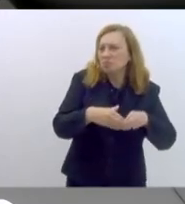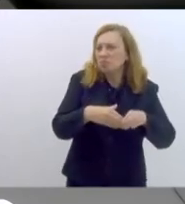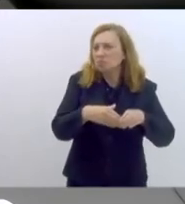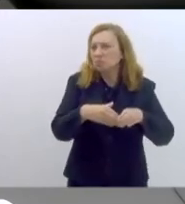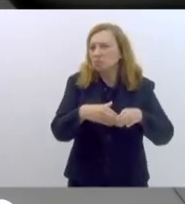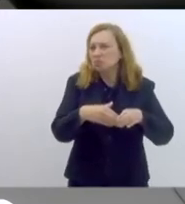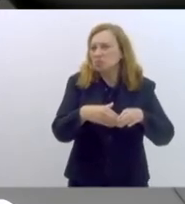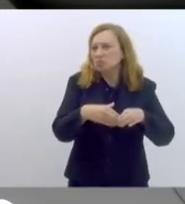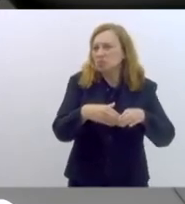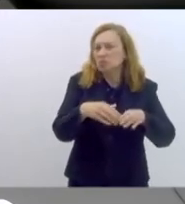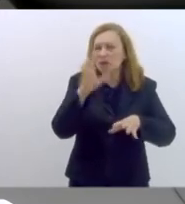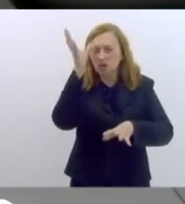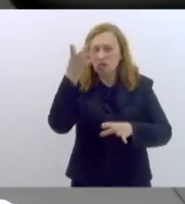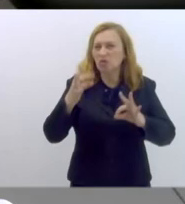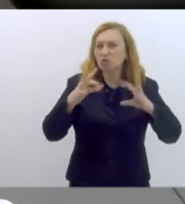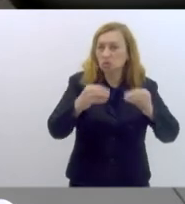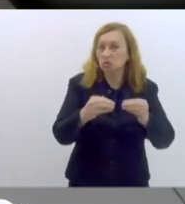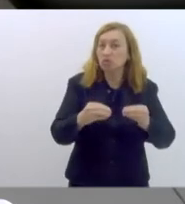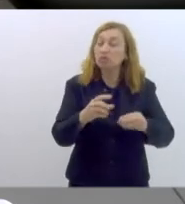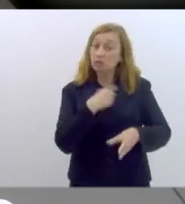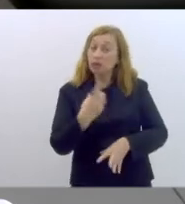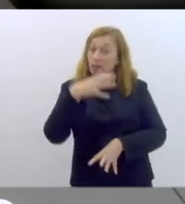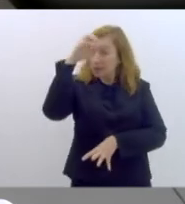isso, porque só se aprende a fazer fazendo.